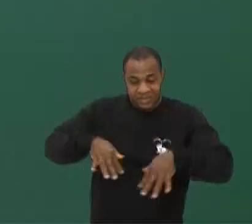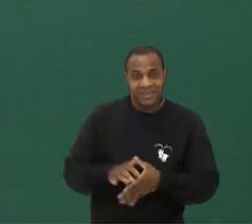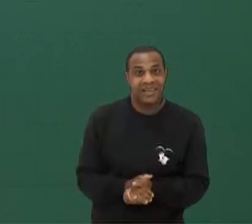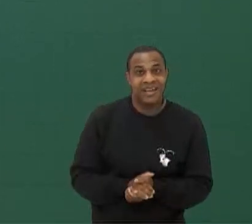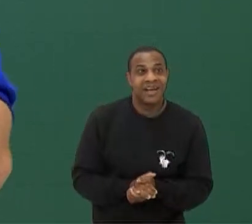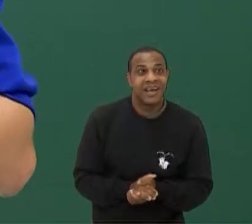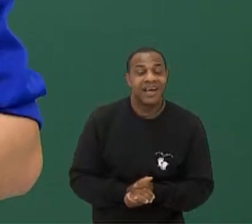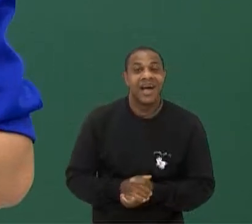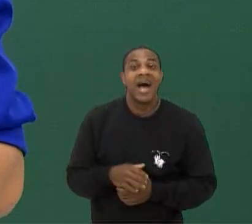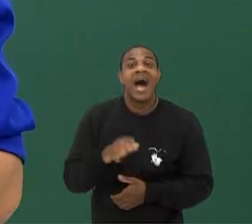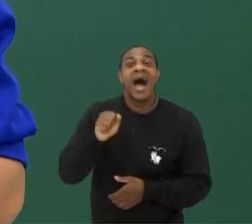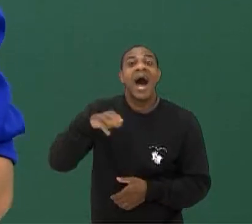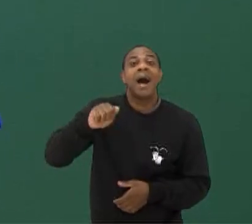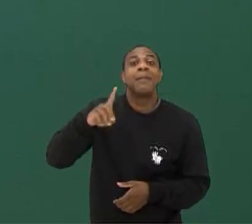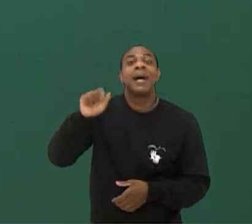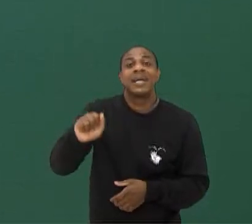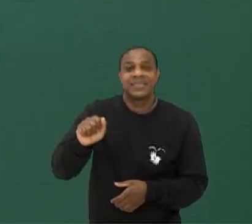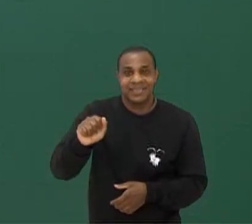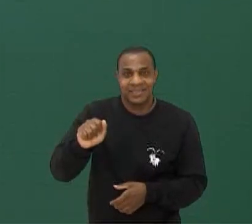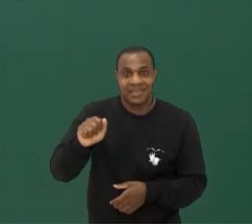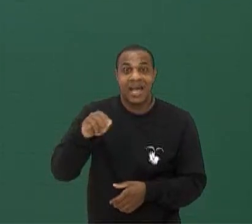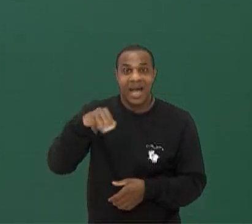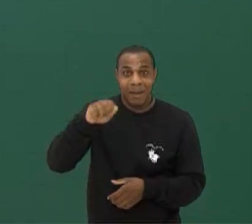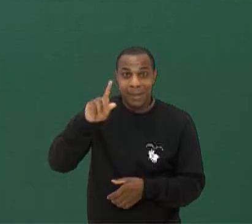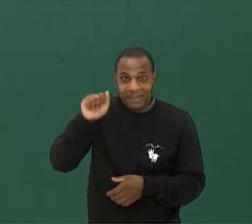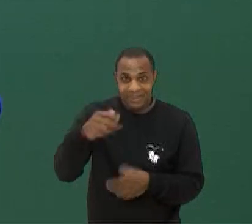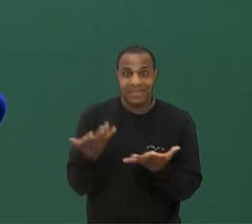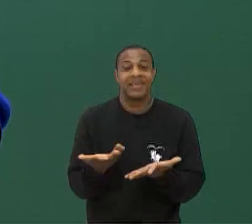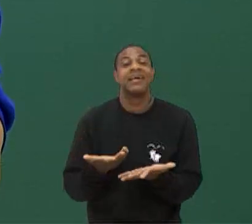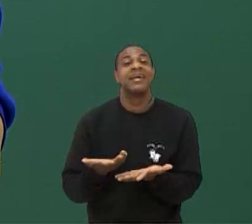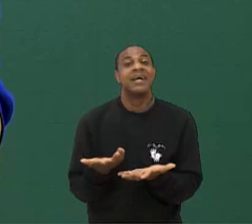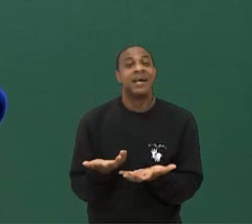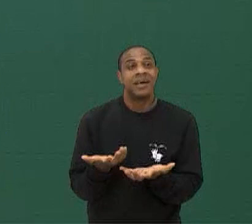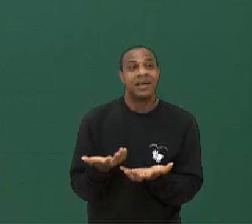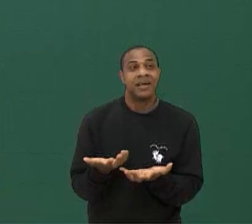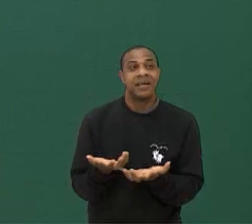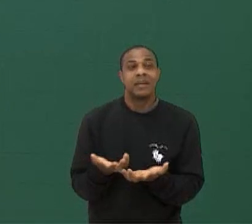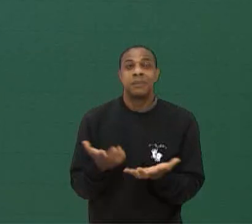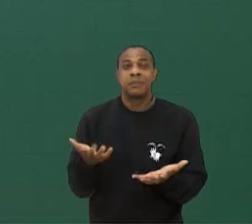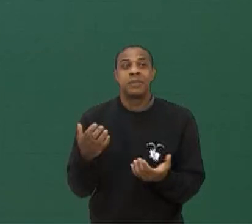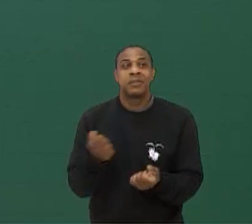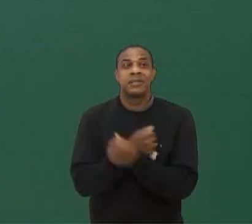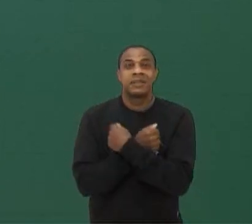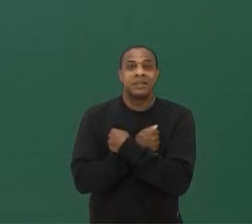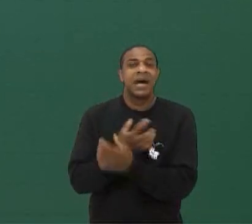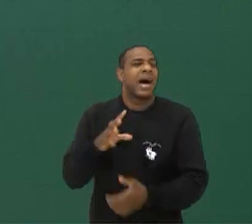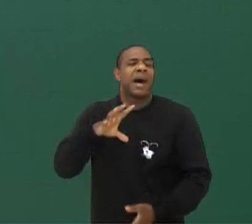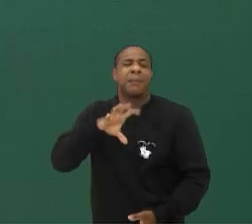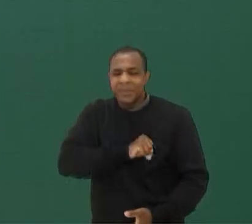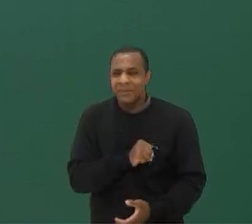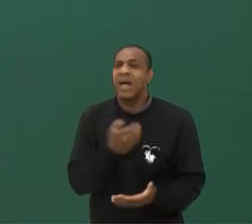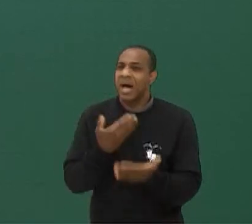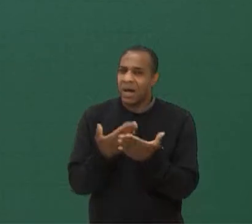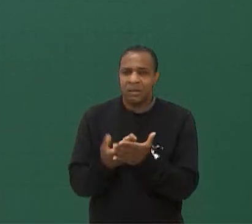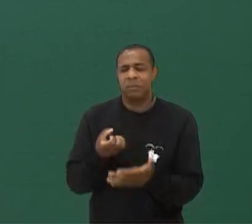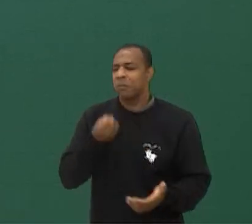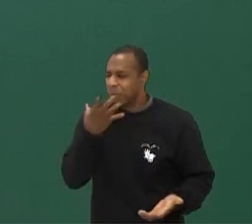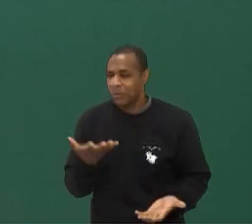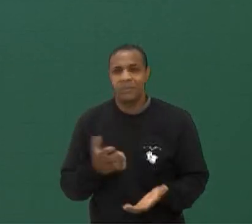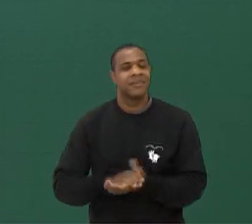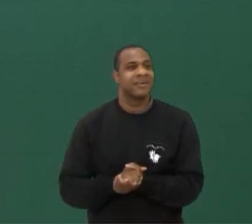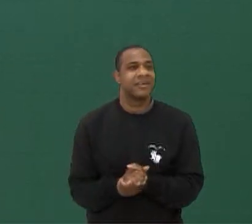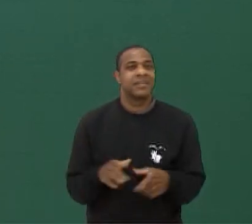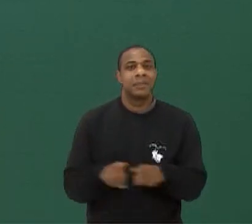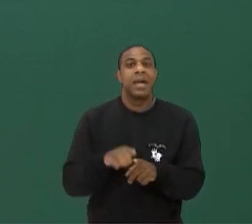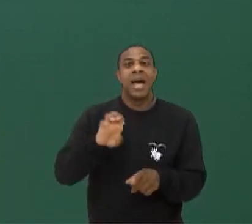a Pamela, do Colégio Estadual Machado de Assis, Ortigueira, super amando essa aula. E ainda tem ali